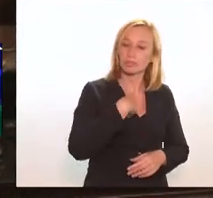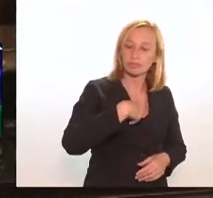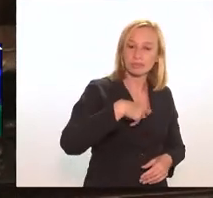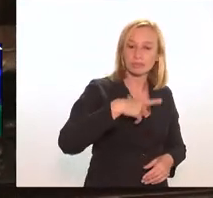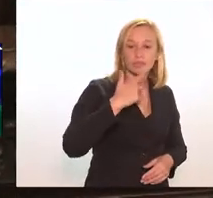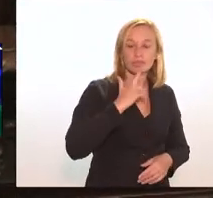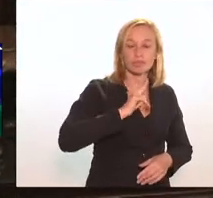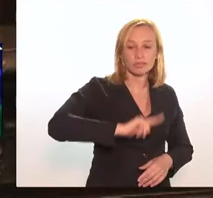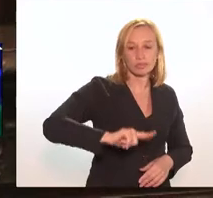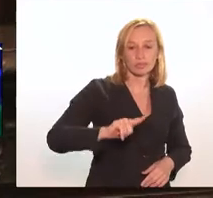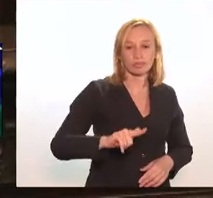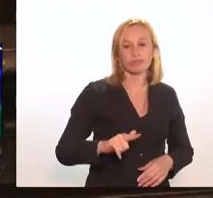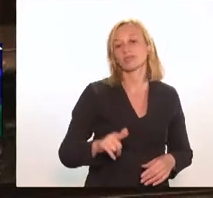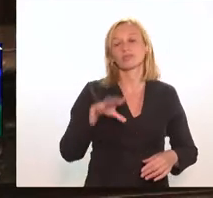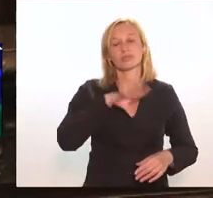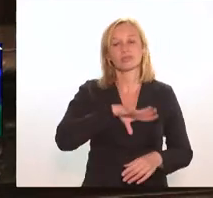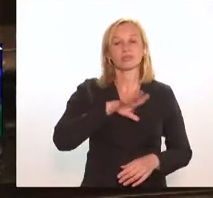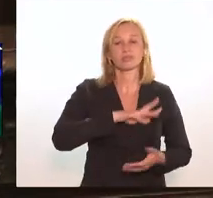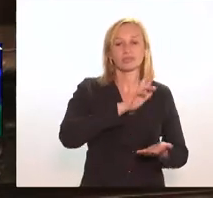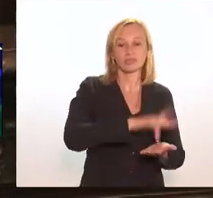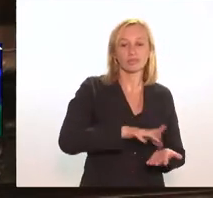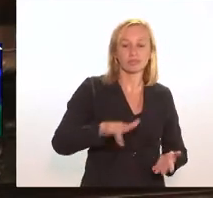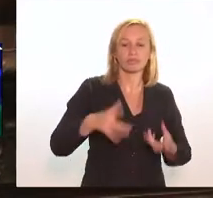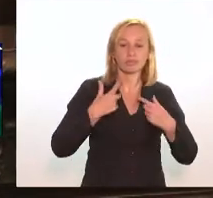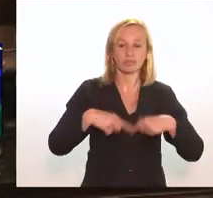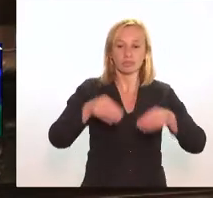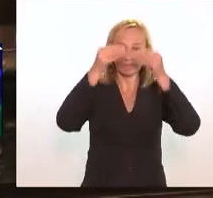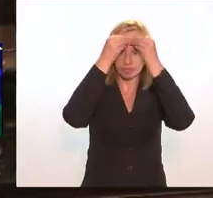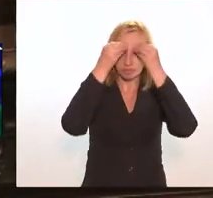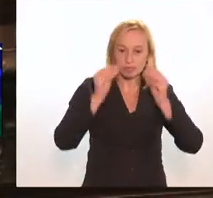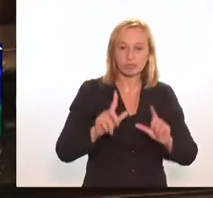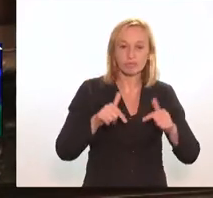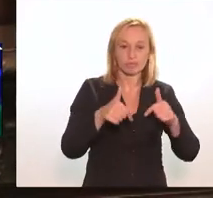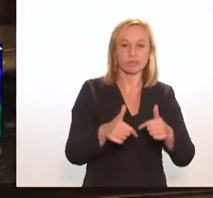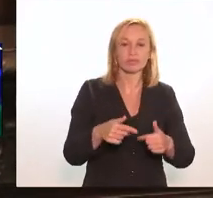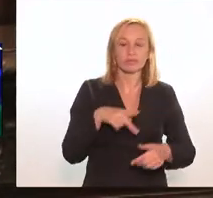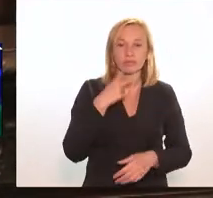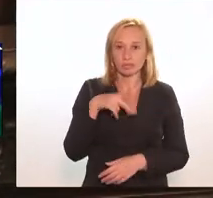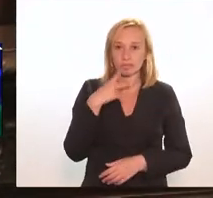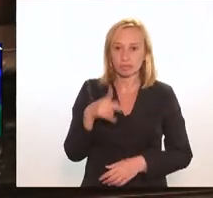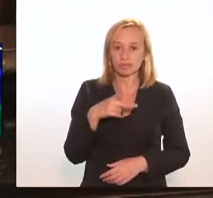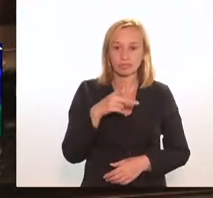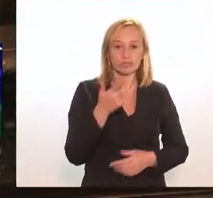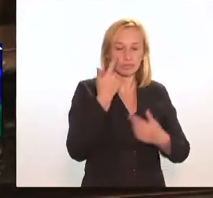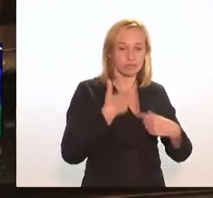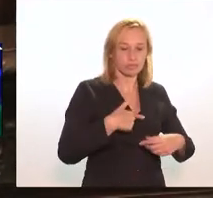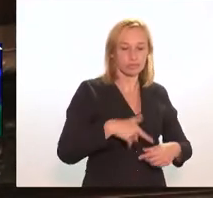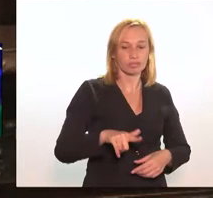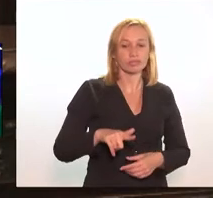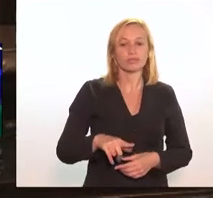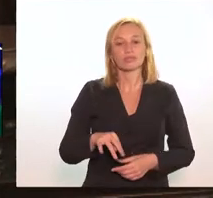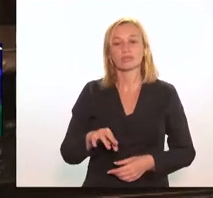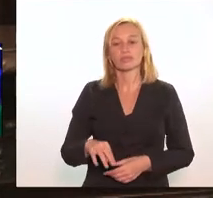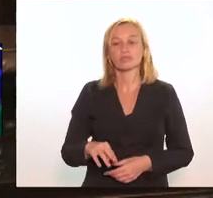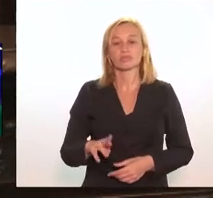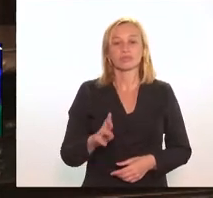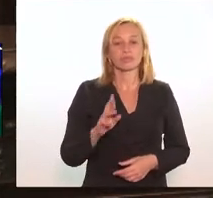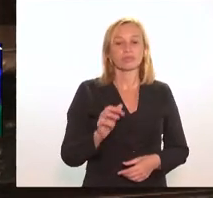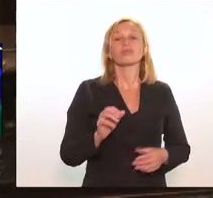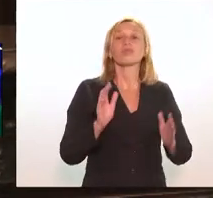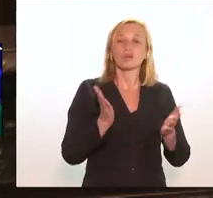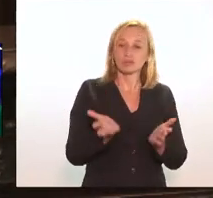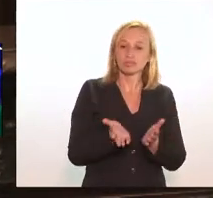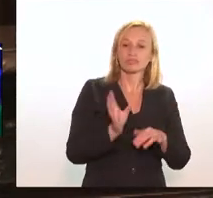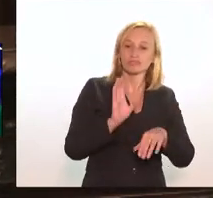portuguesa, sob diferentes linguagens, sob diferentes formas de expressão linguística. Por isso, até mesmo em concursos